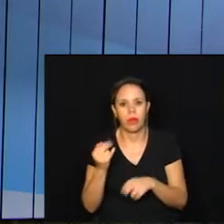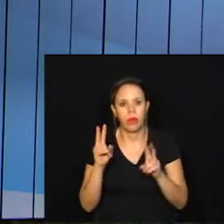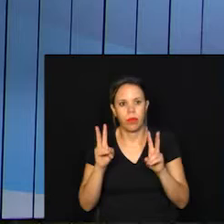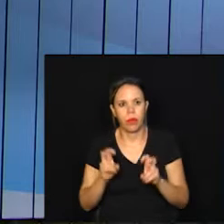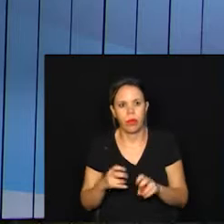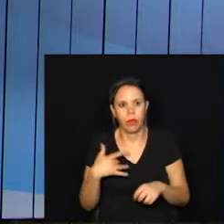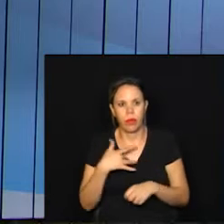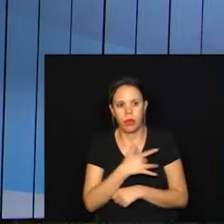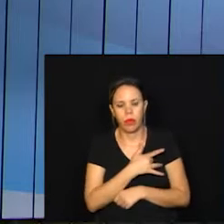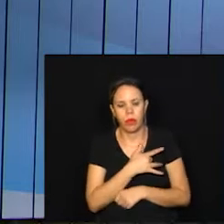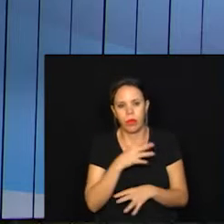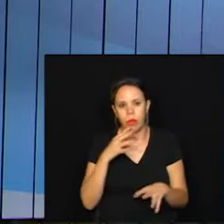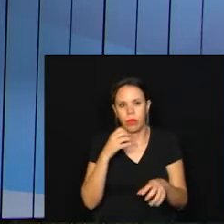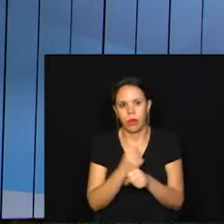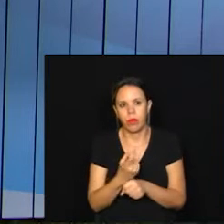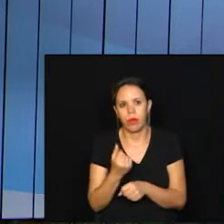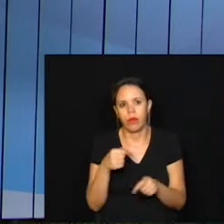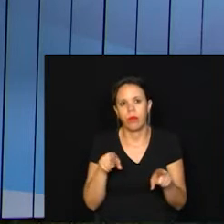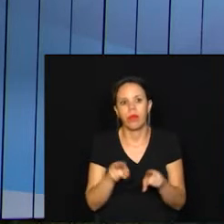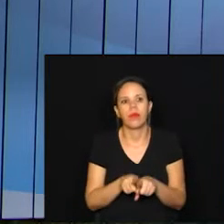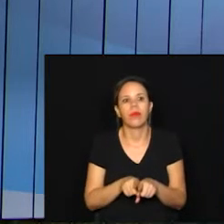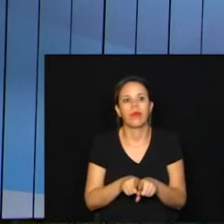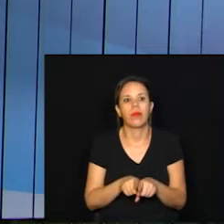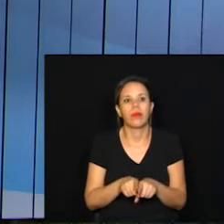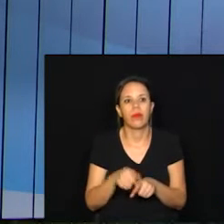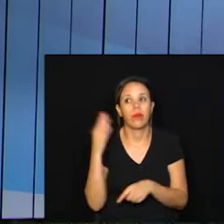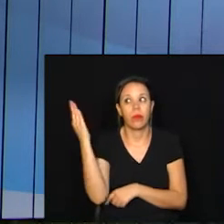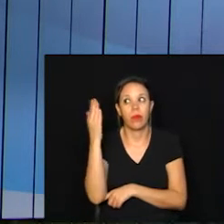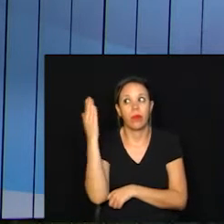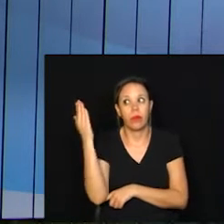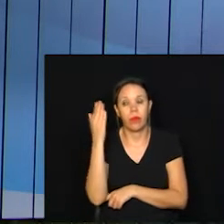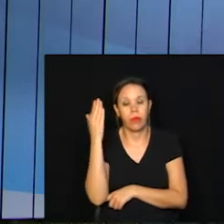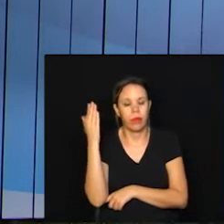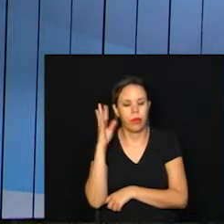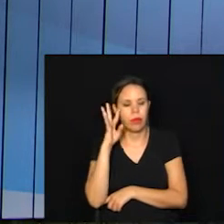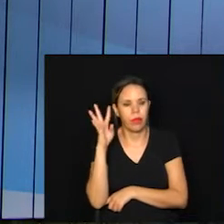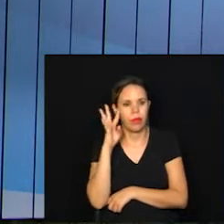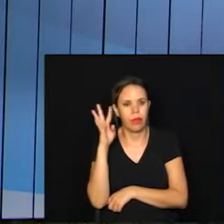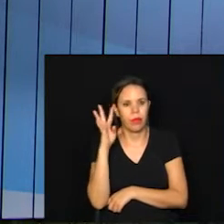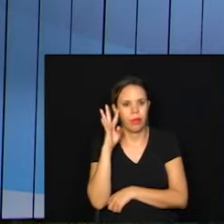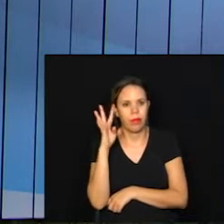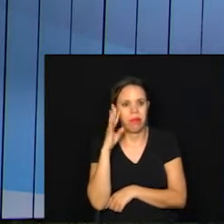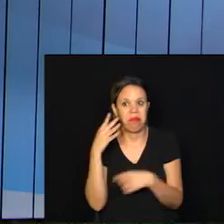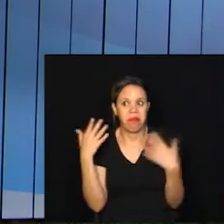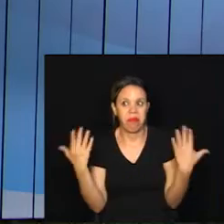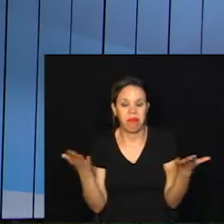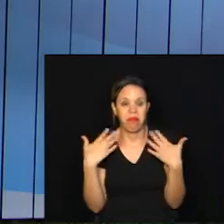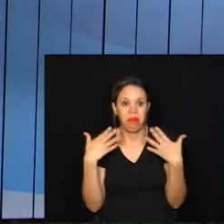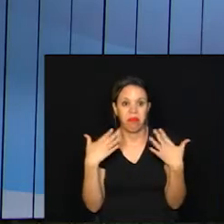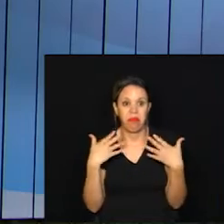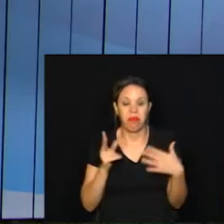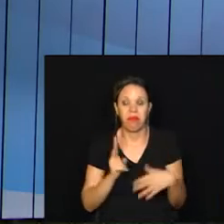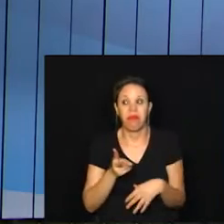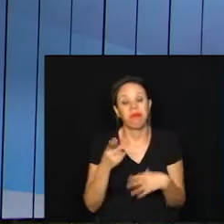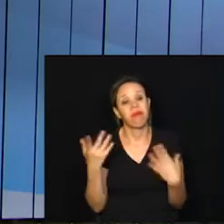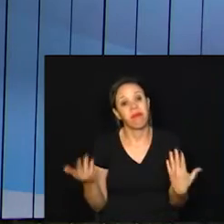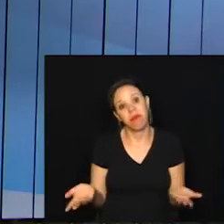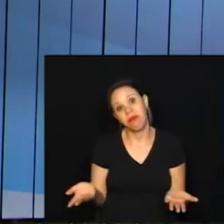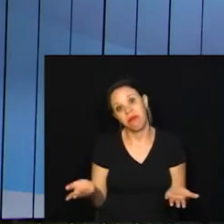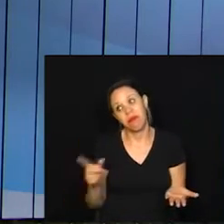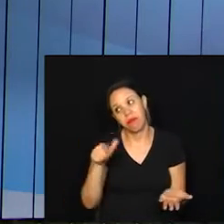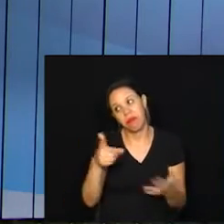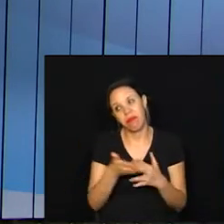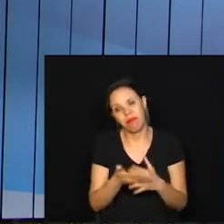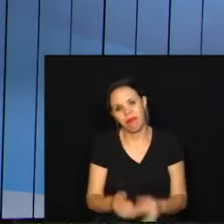relação à saúde financeira e também a previsão do tempo para esta quarta-feira. Será que o calorão vai permanecer?